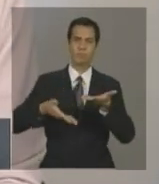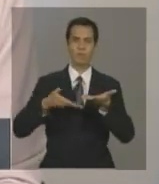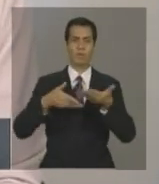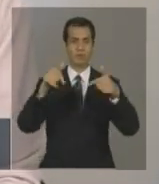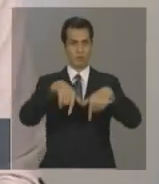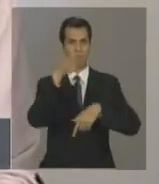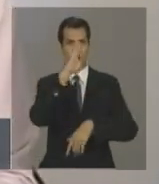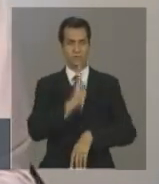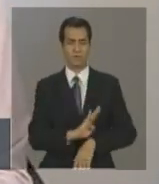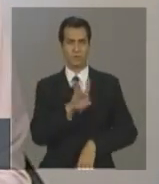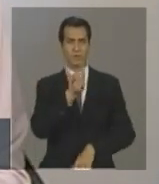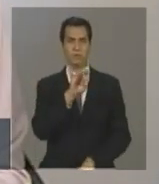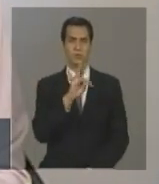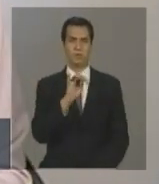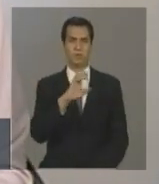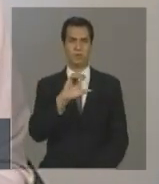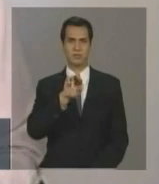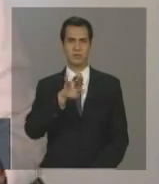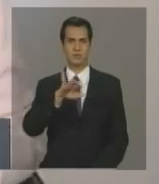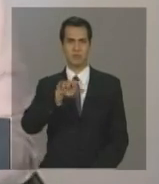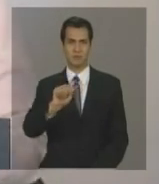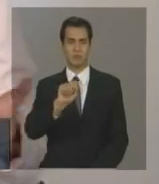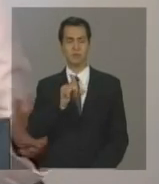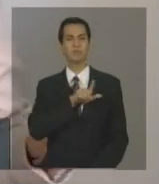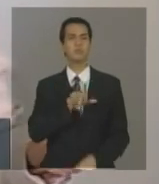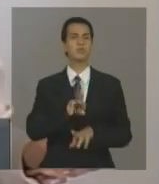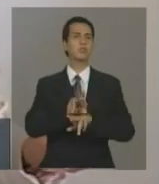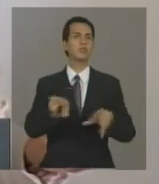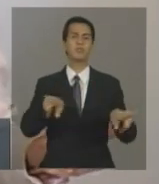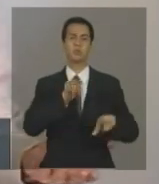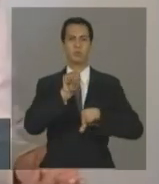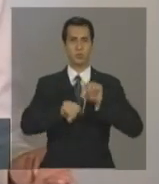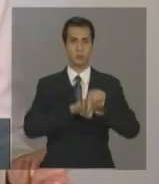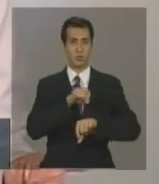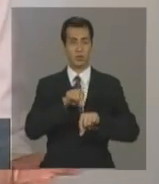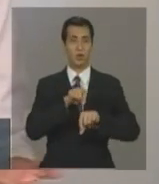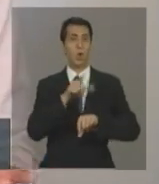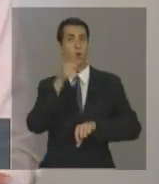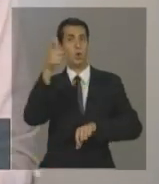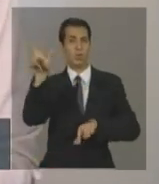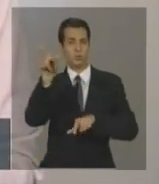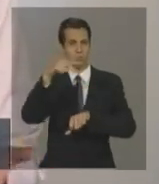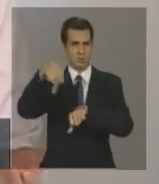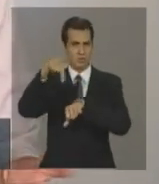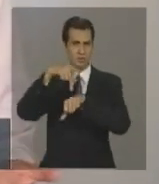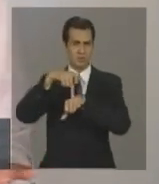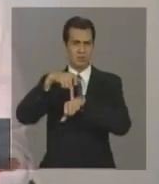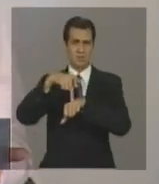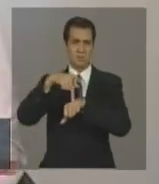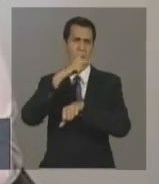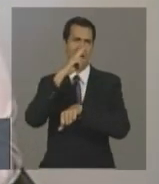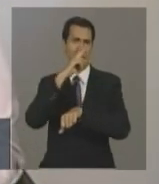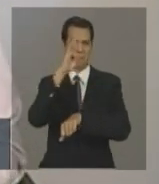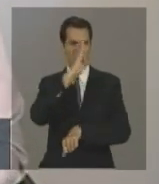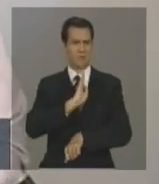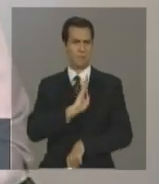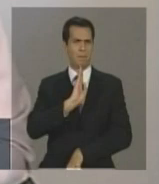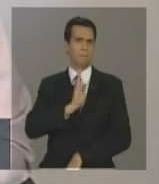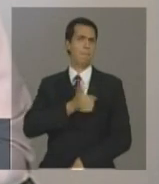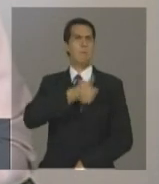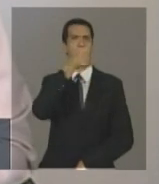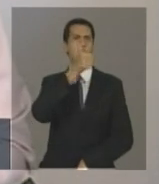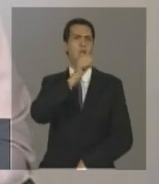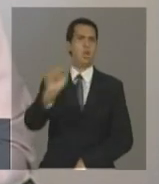democracia brasileira, talvez, não para que possamos olhar para os demais países com a arrogância que, às vezes,